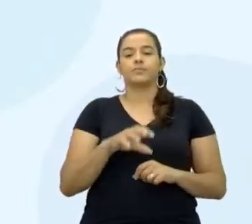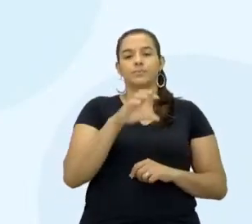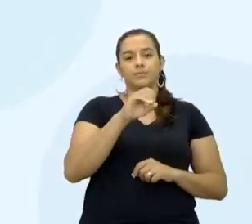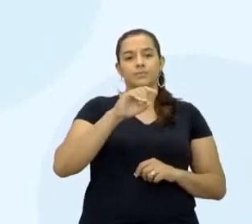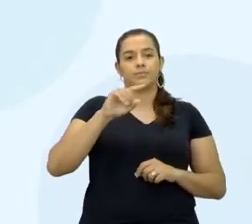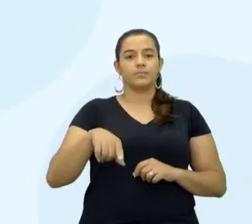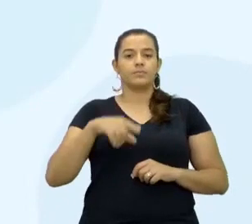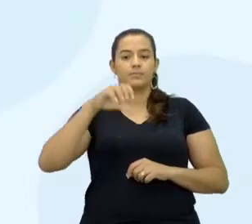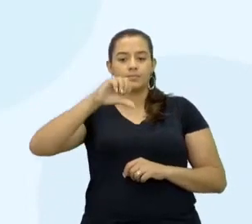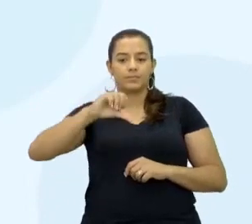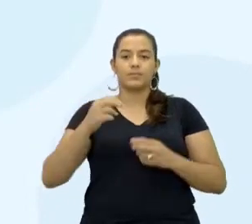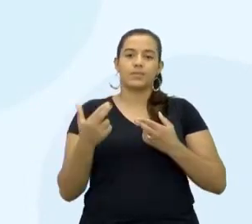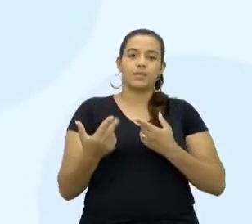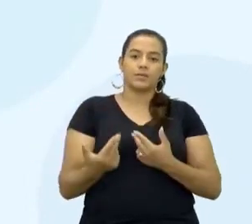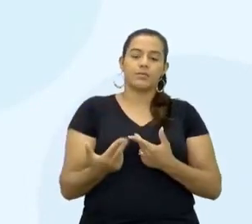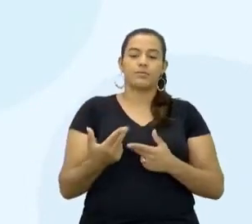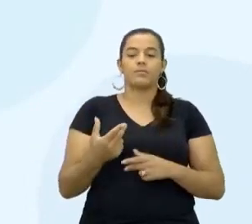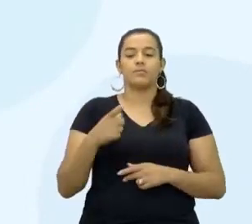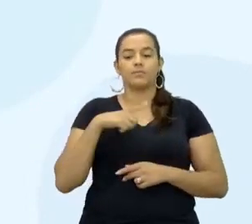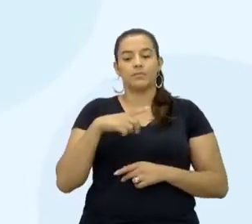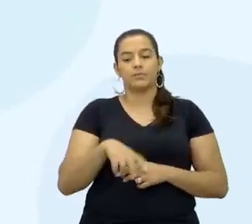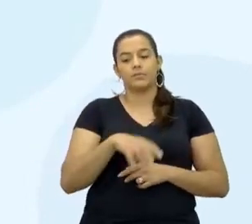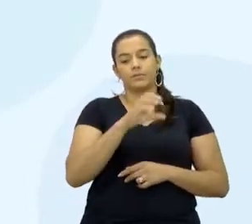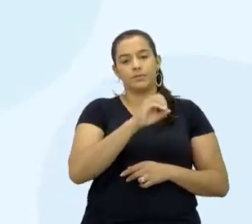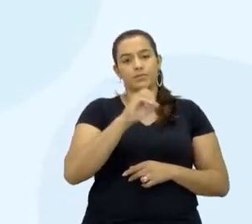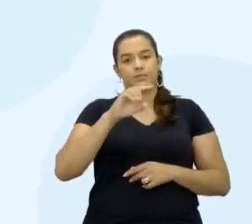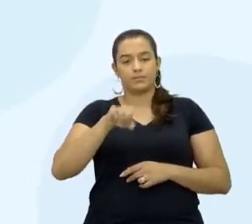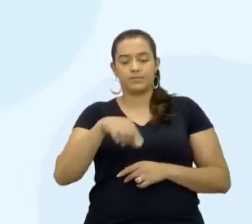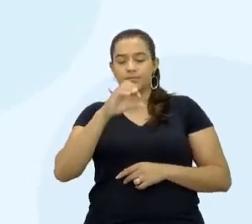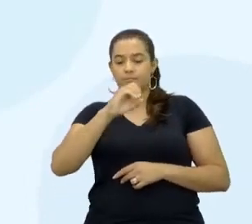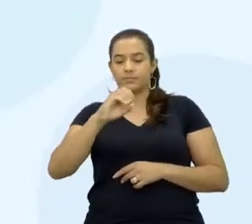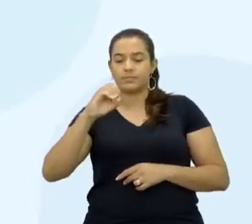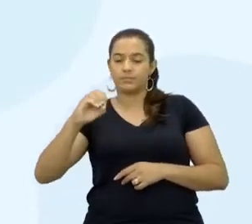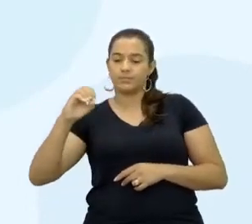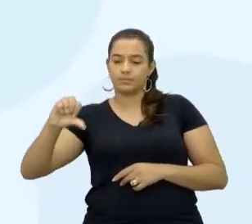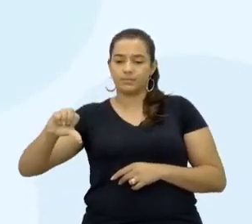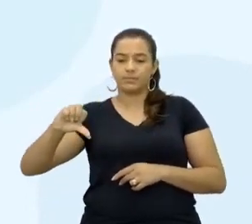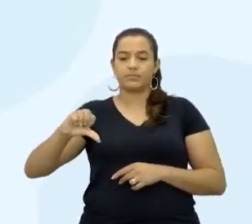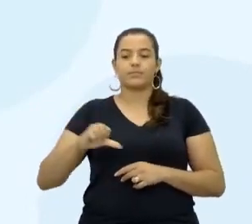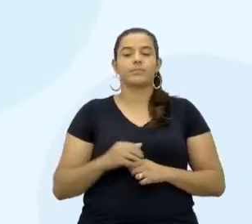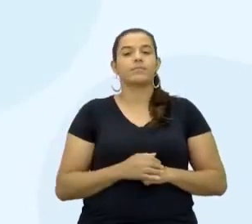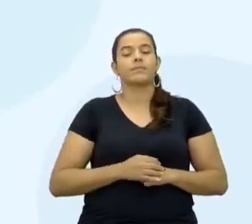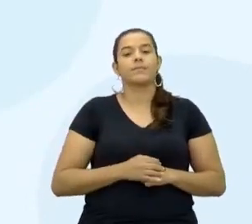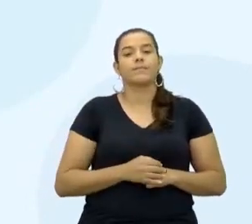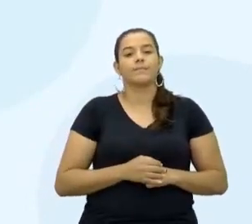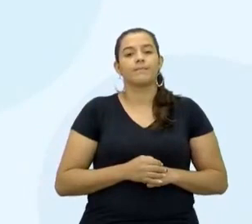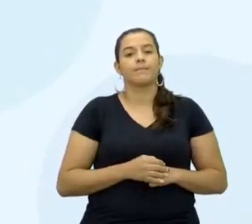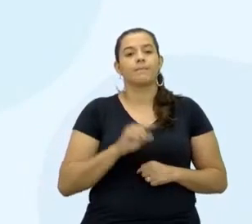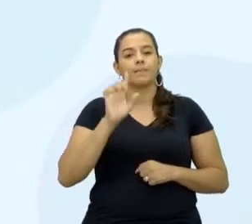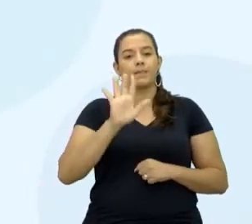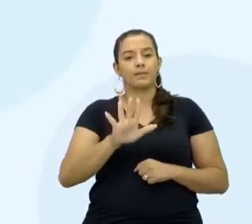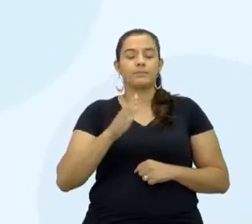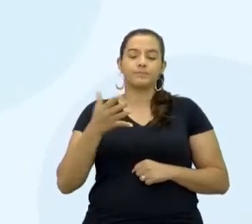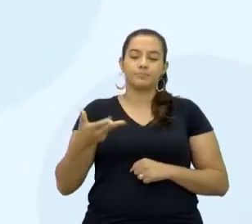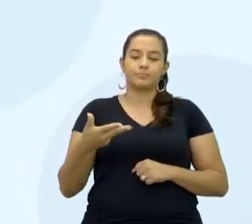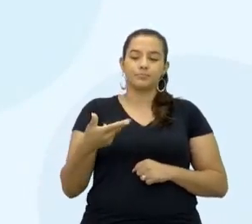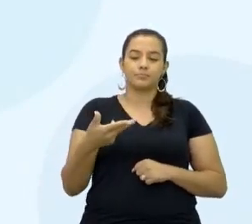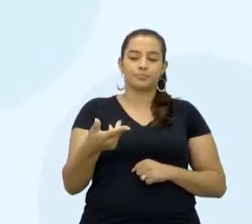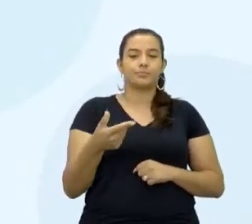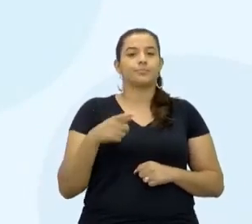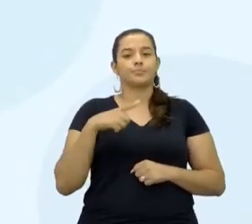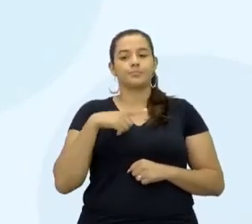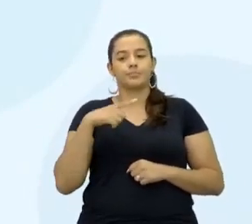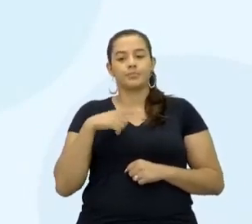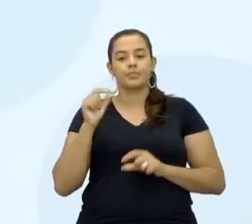0,9 centímetros é a mesma coisa que 0,009 metros. Então, a velocidade dessa